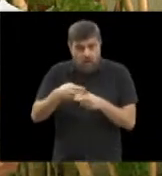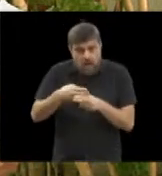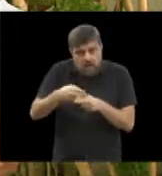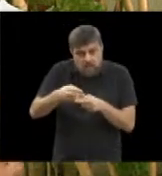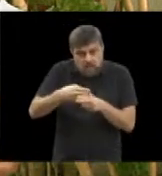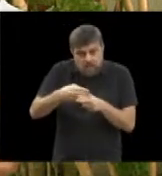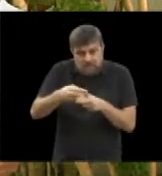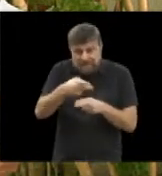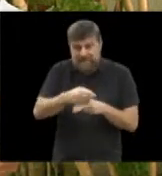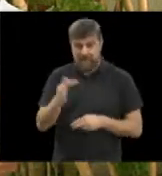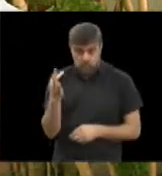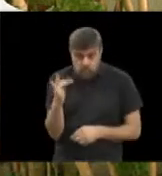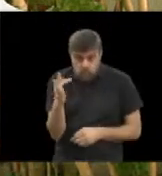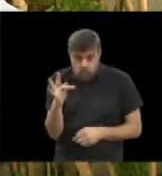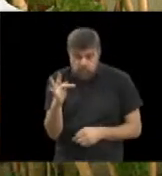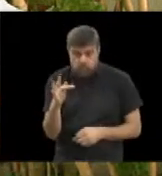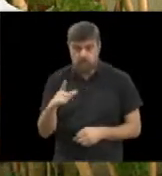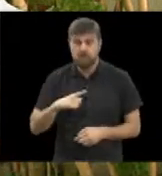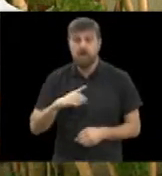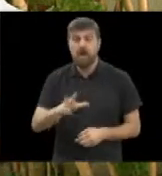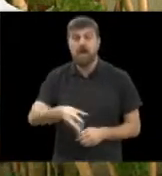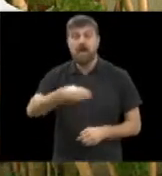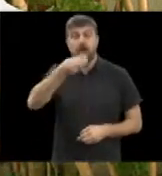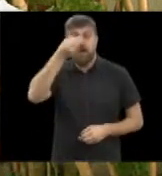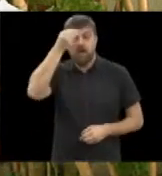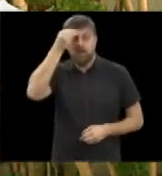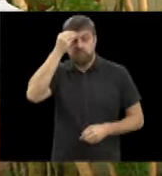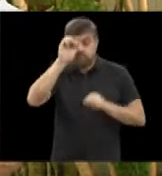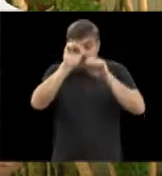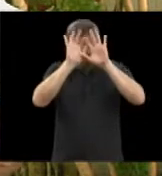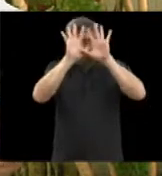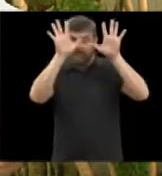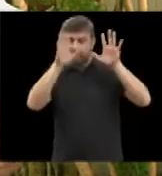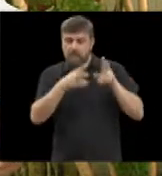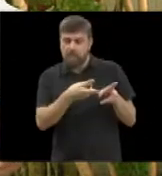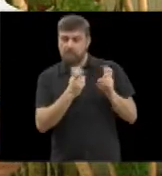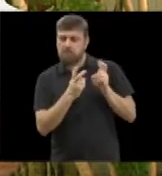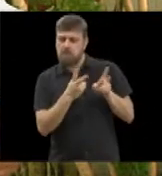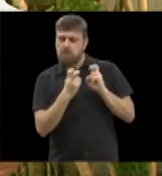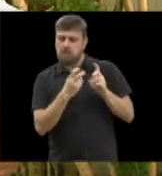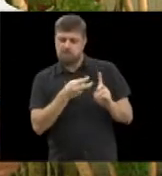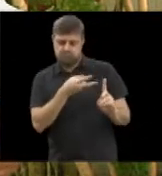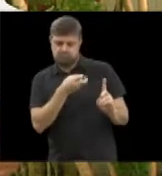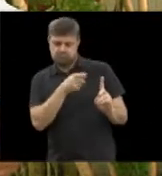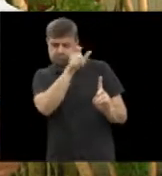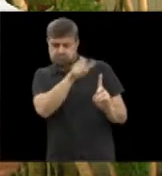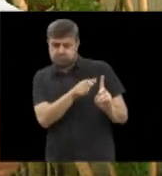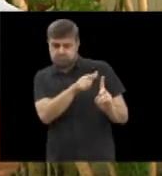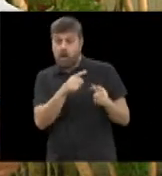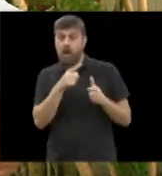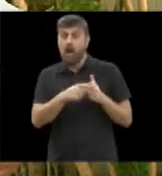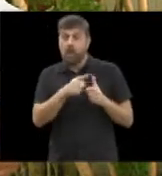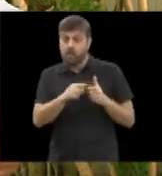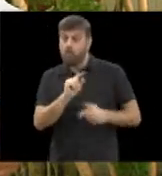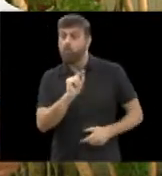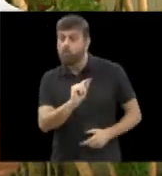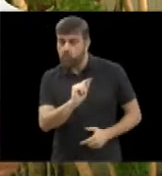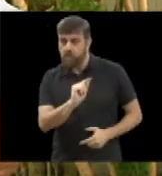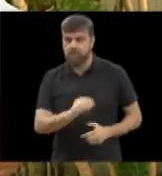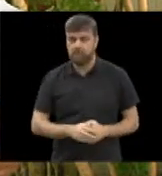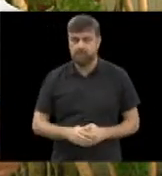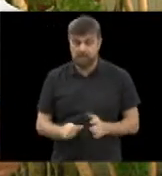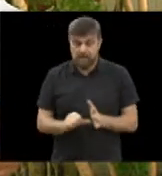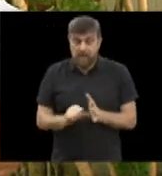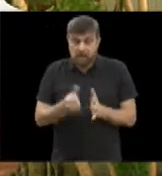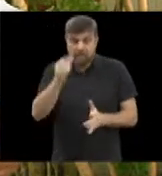ter uma infecção vaginal. Então você vai tentando descobrir qual que seria o problema dessa paciente. Feito isso, na